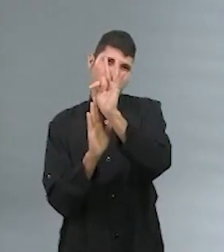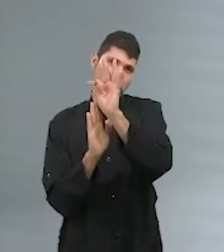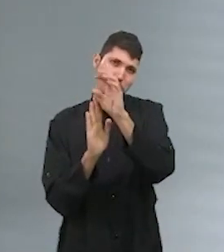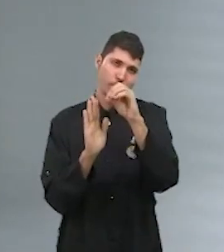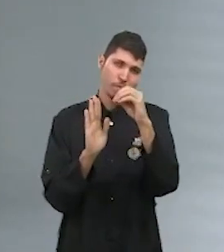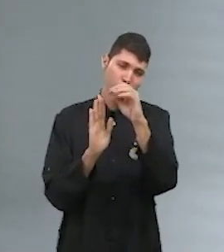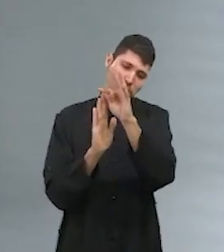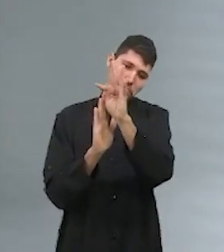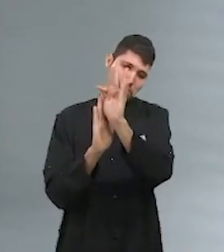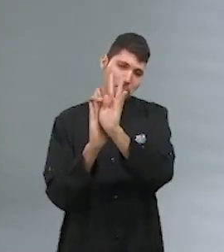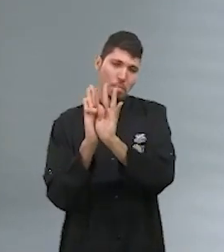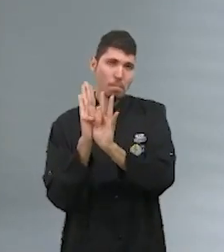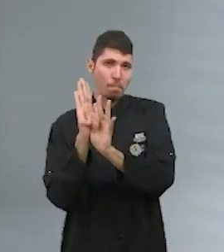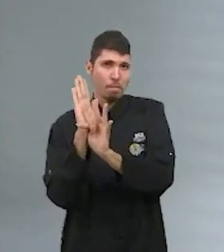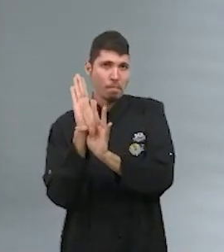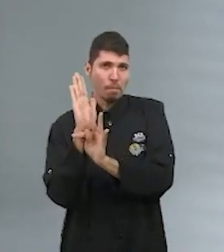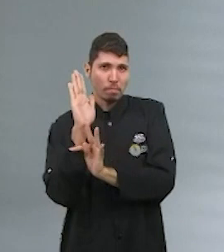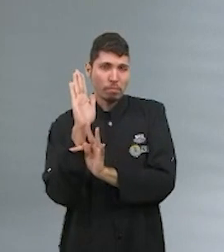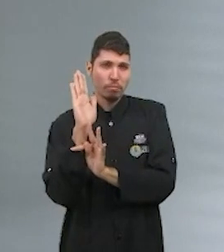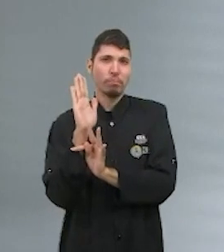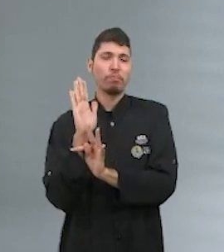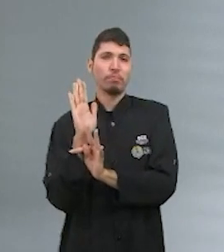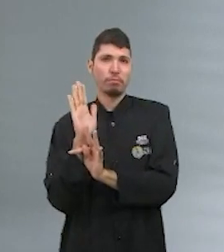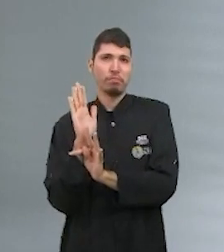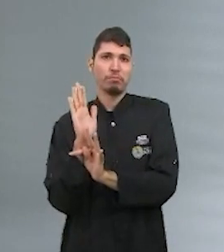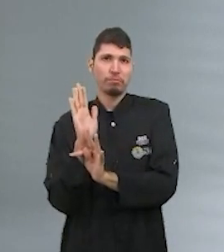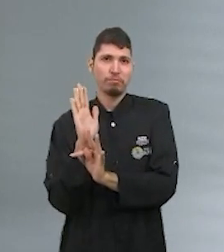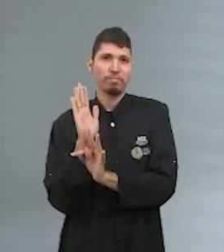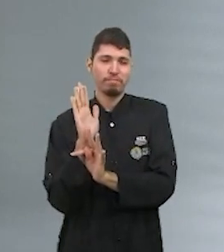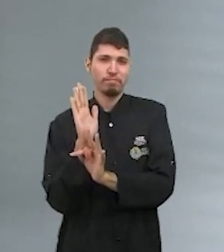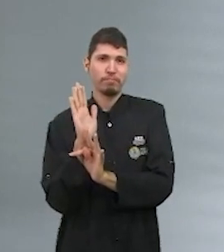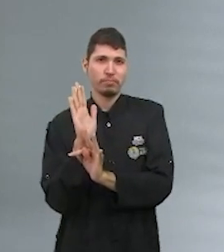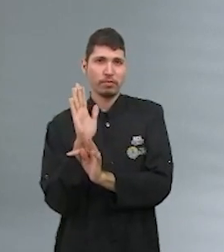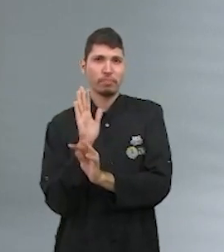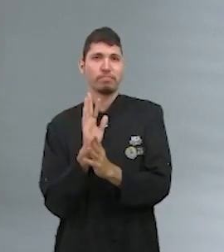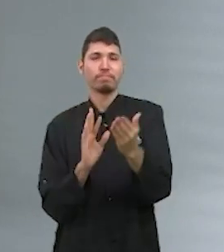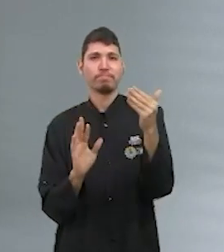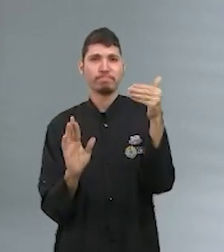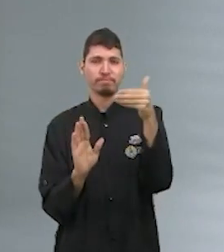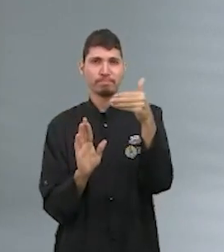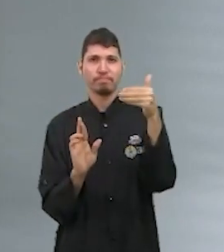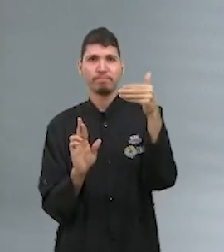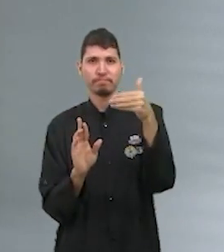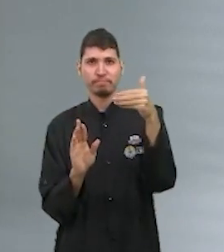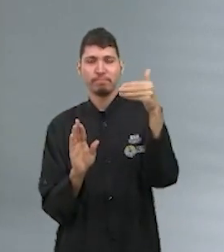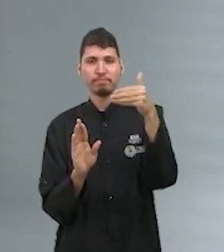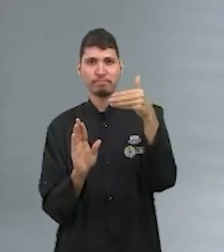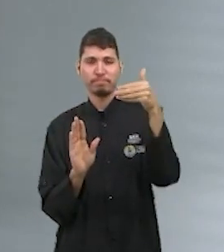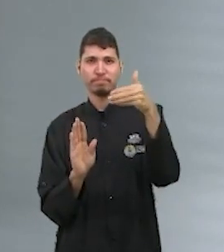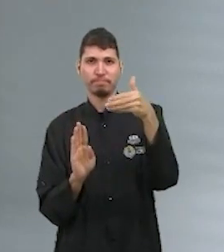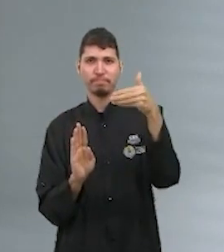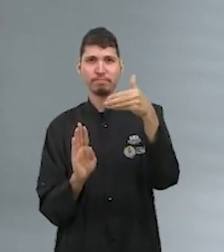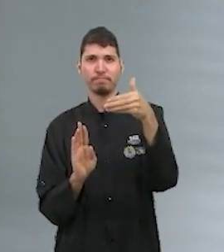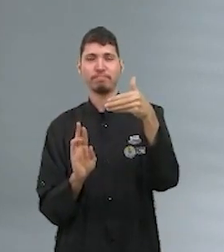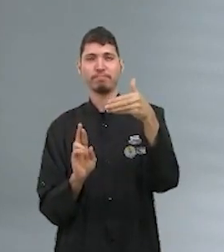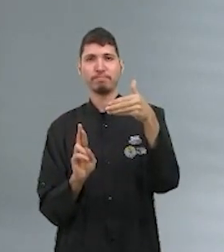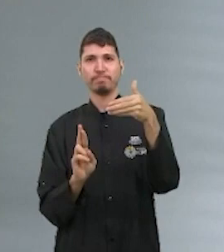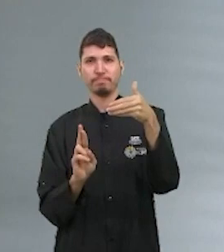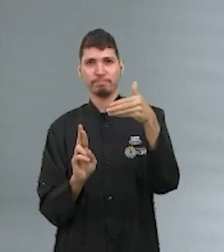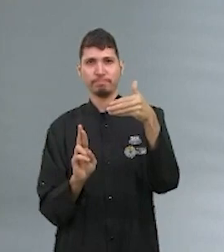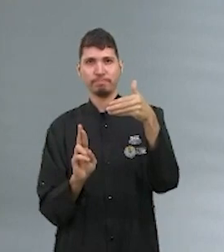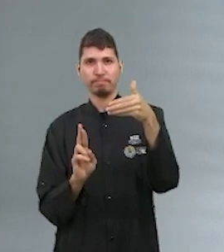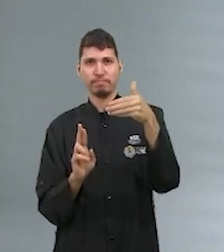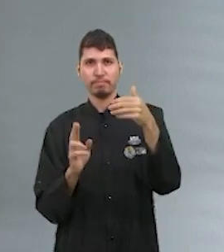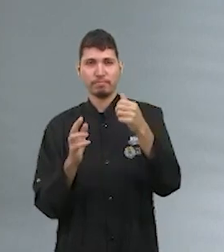esse material aí, que tem aí na parte da resistência, né? Ele vai aí trazer de esquentar, ou esquentar